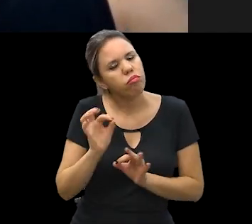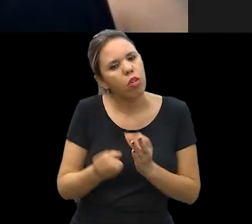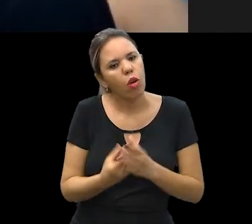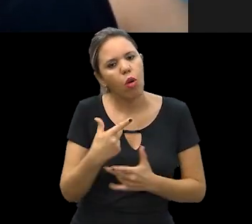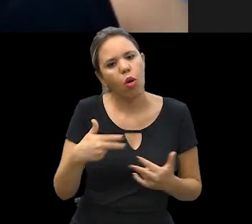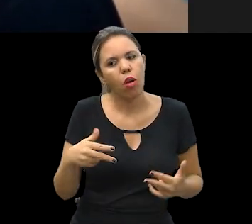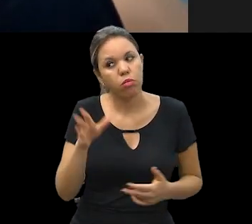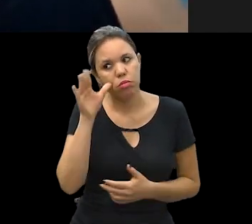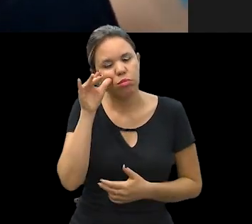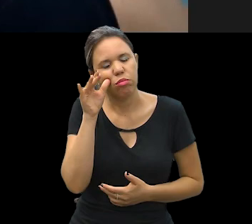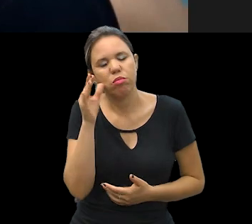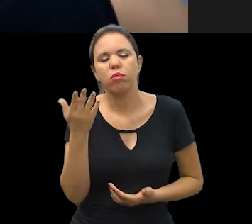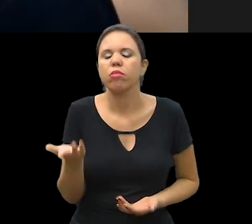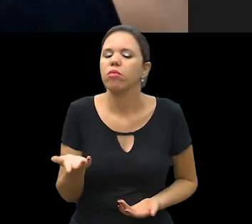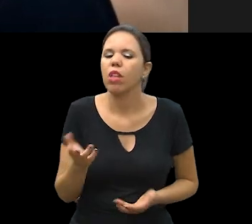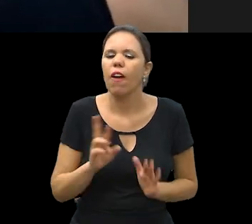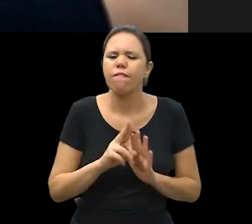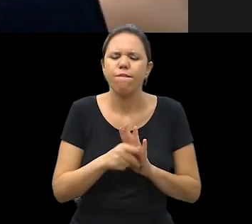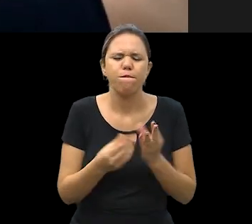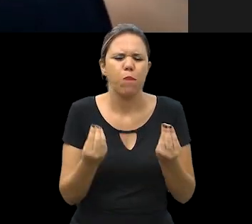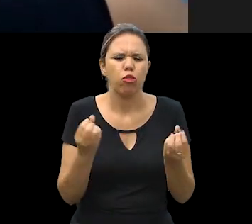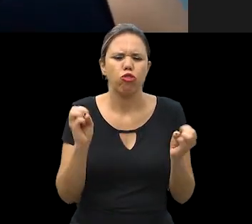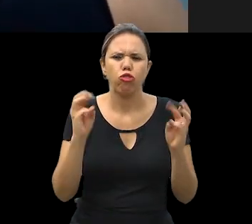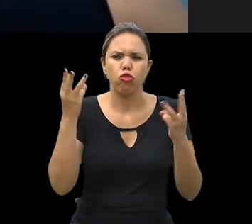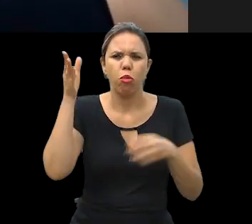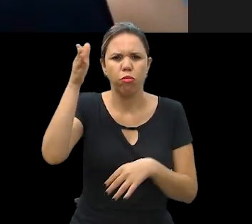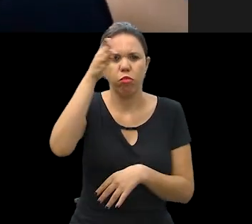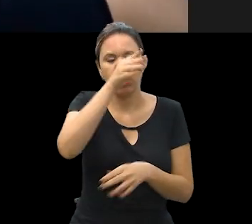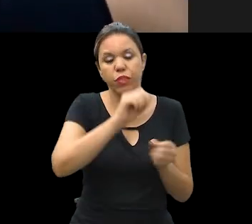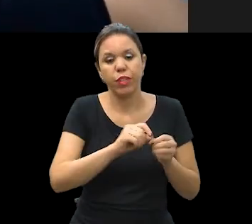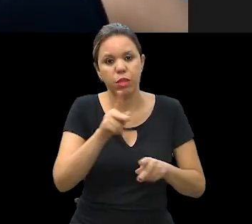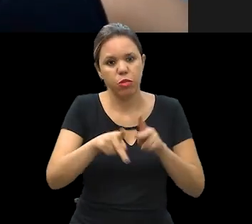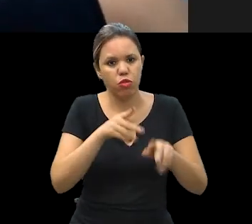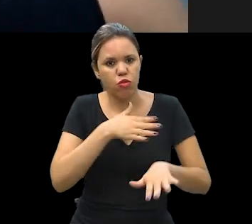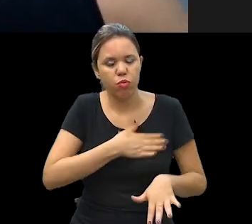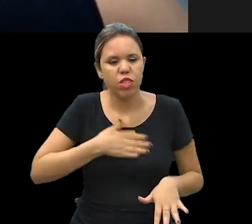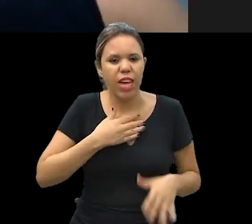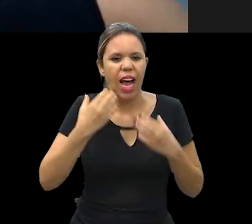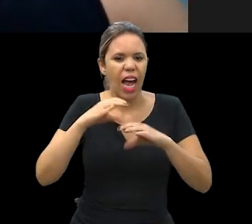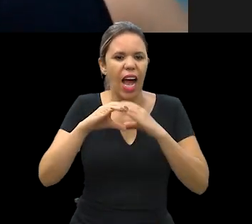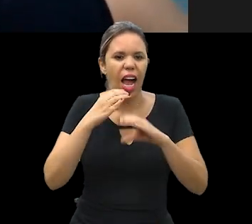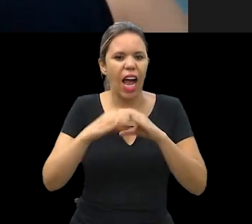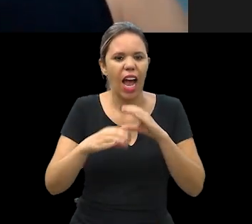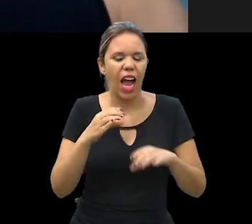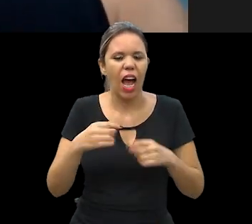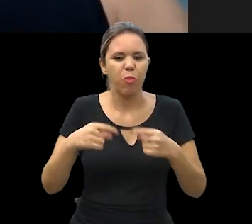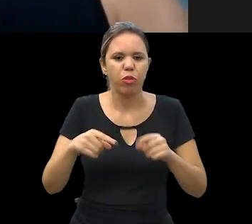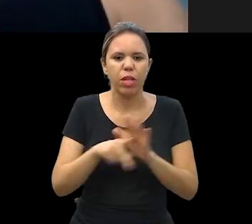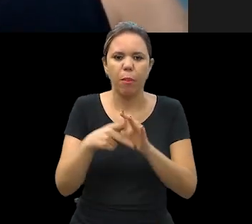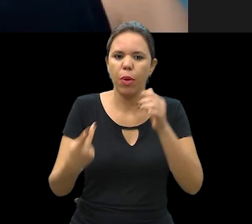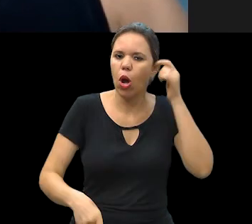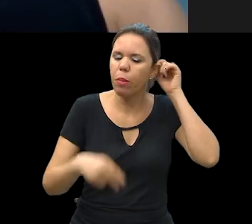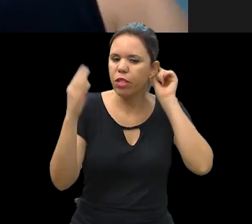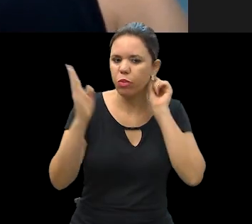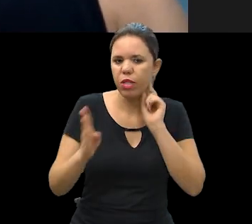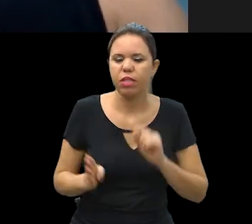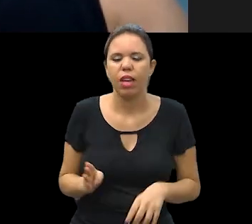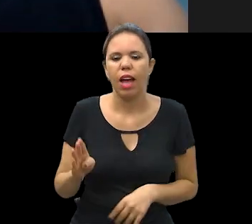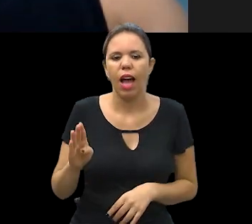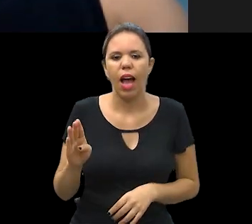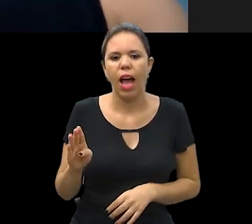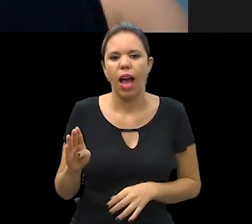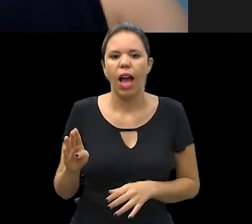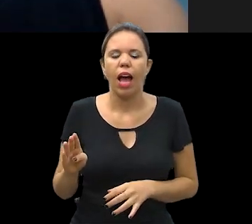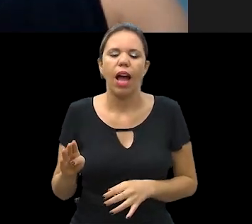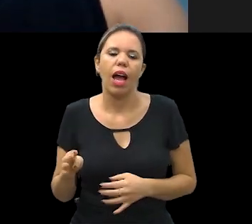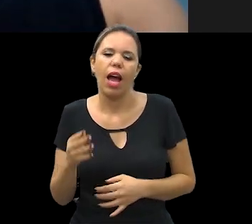porque lá acontecia uma coisa muito curiosa. Vários shows que a gente fez lá, o público começava a cantar Aquarela do Brasil pra gente.